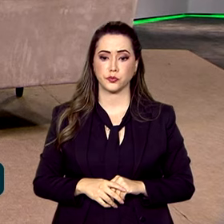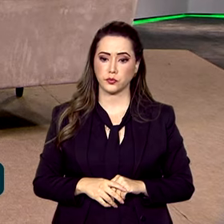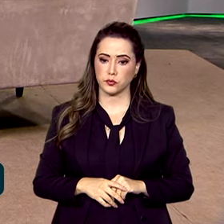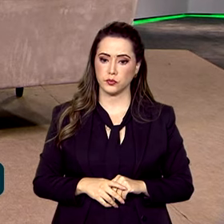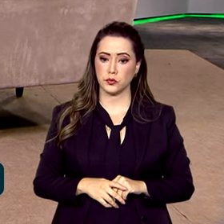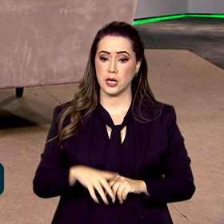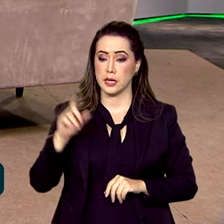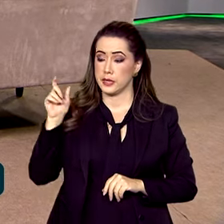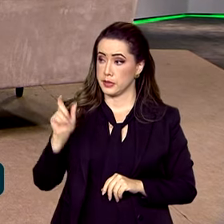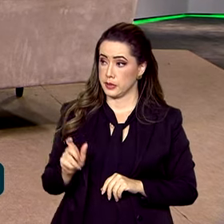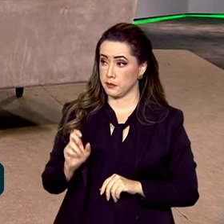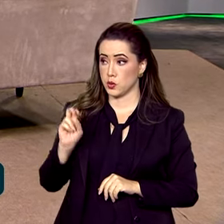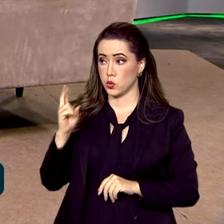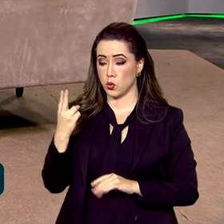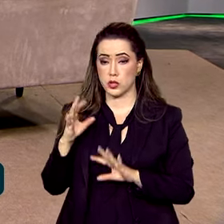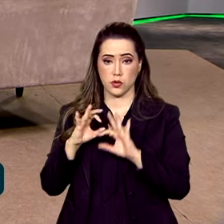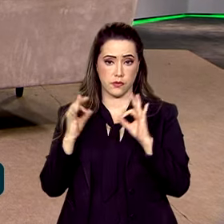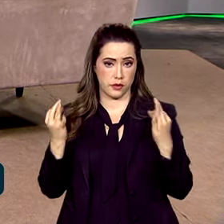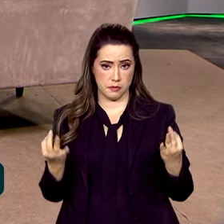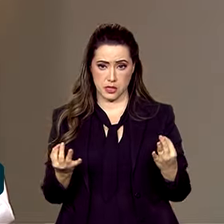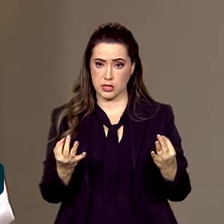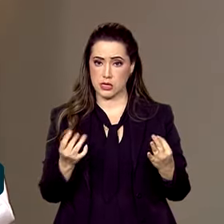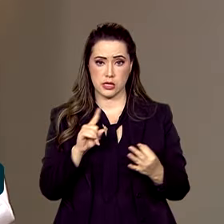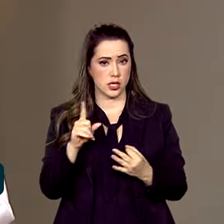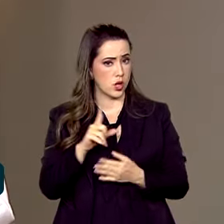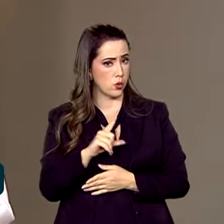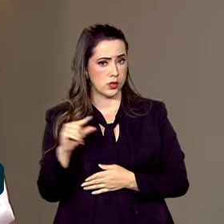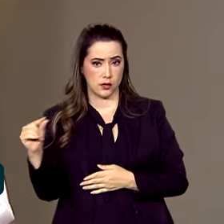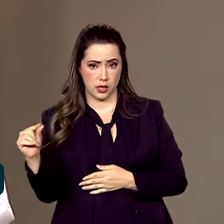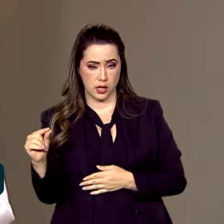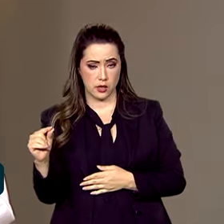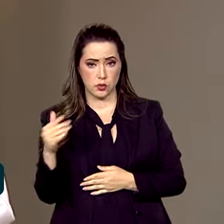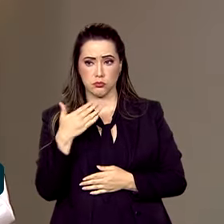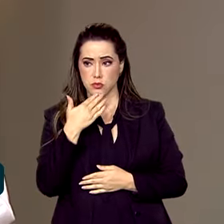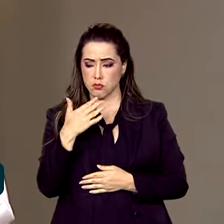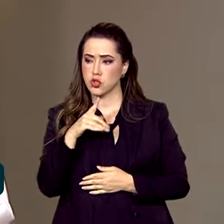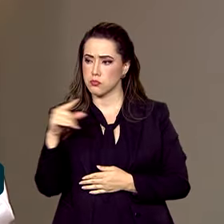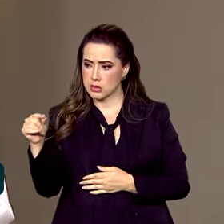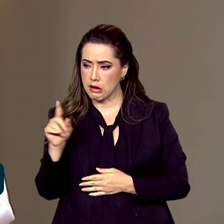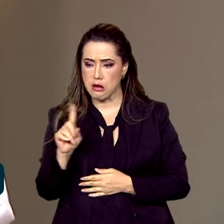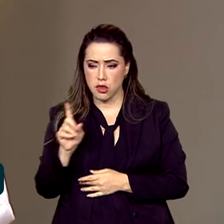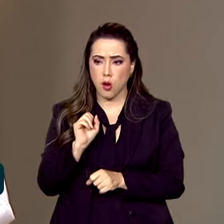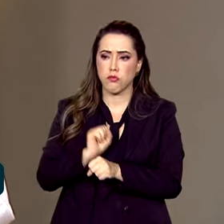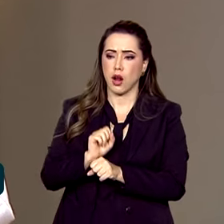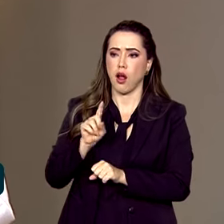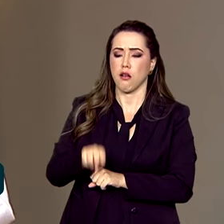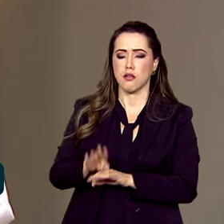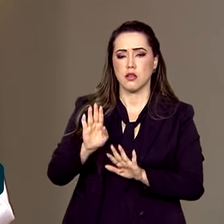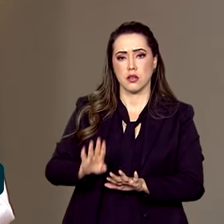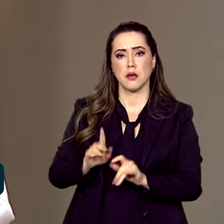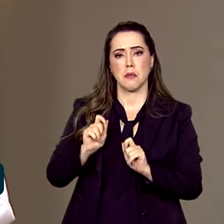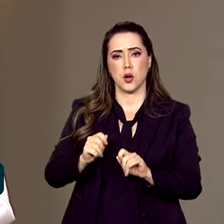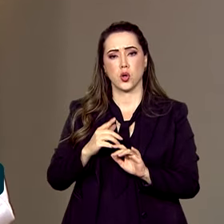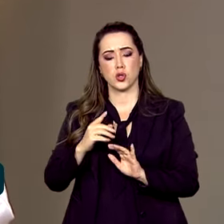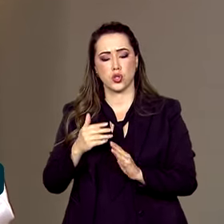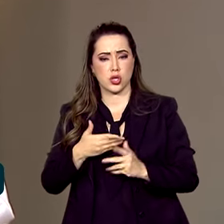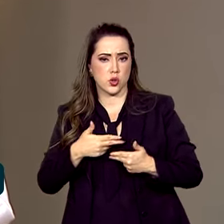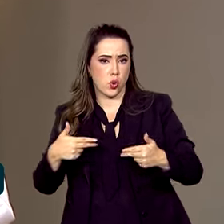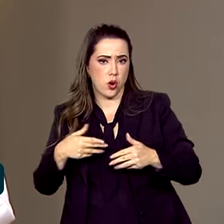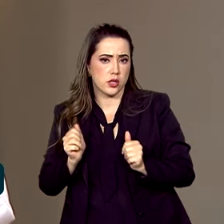pessoas ou famílias que não atenderam a esse primeiro pedido, né, de uma saída, podendo inclusive retirar, né, seus